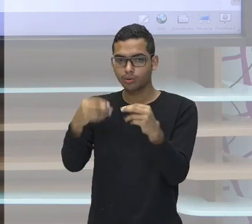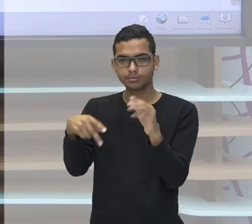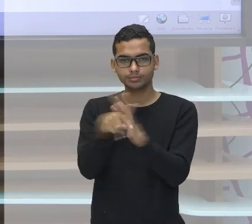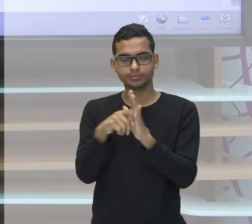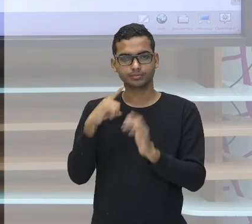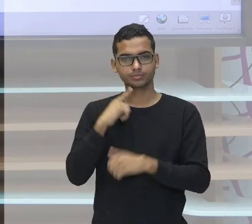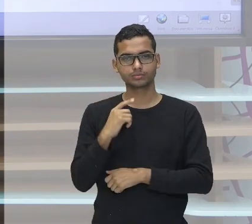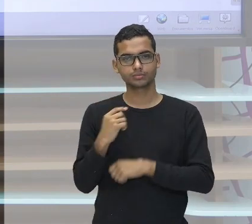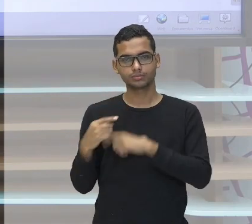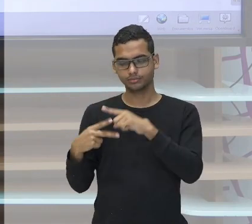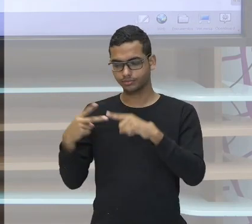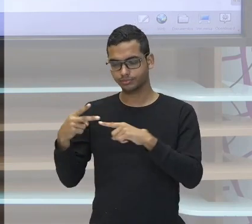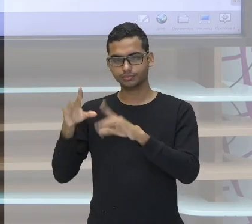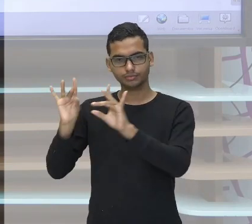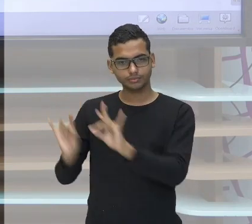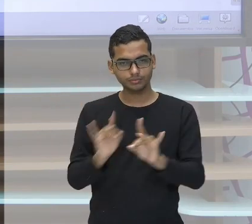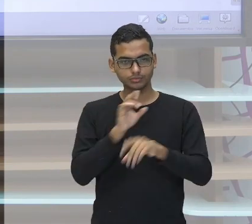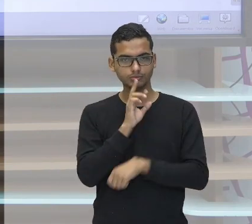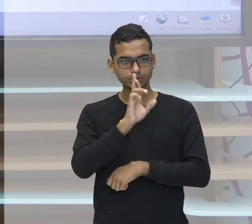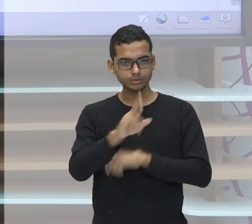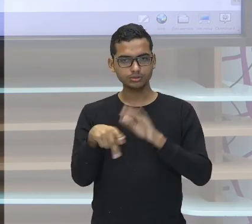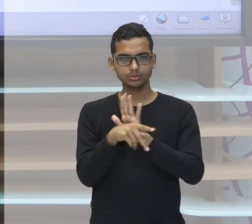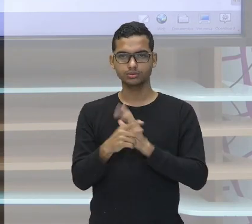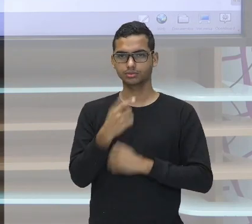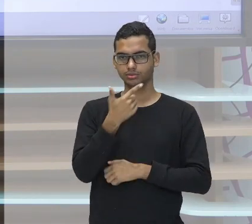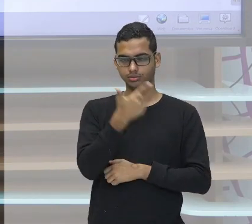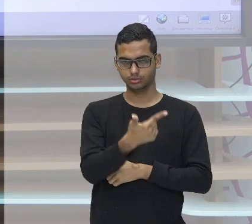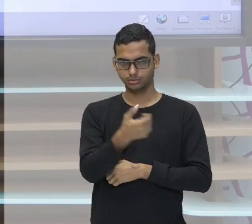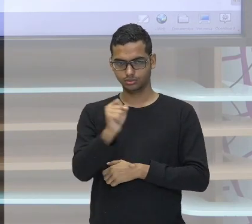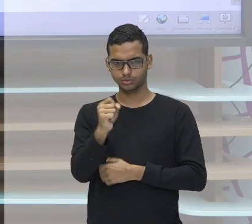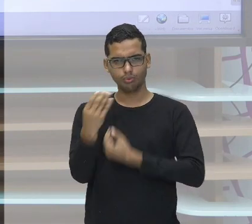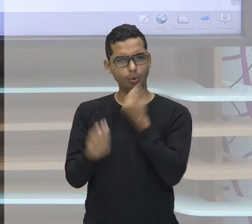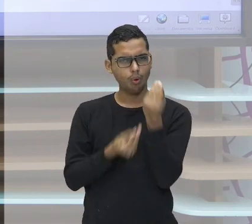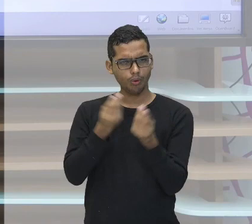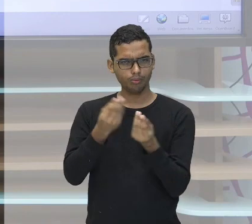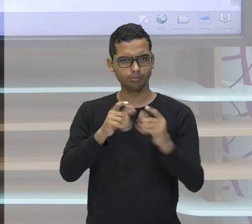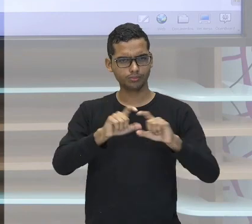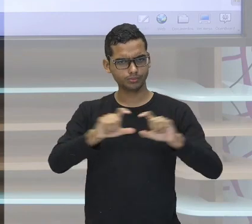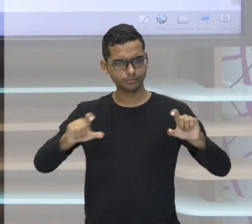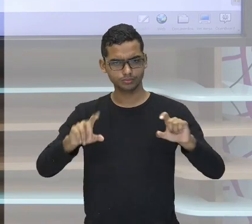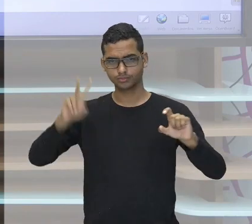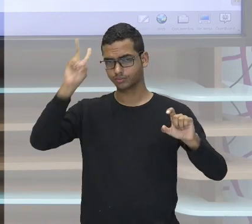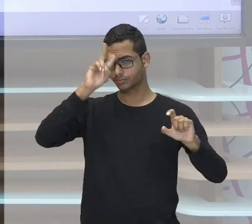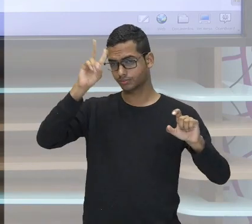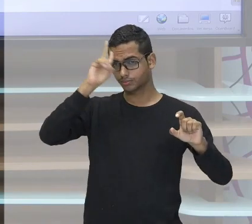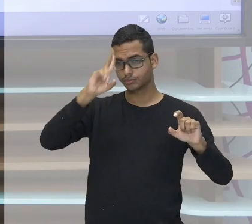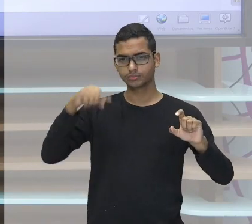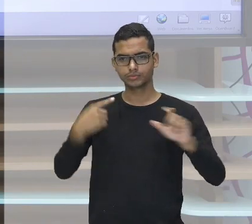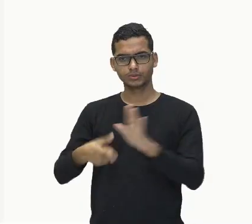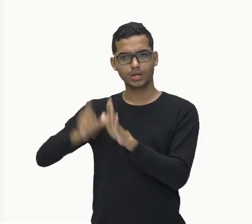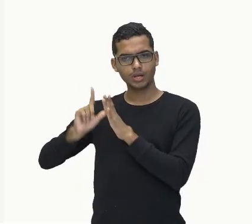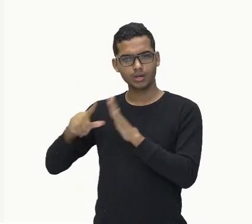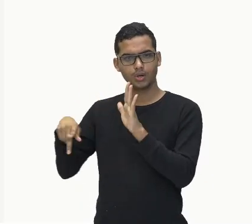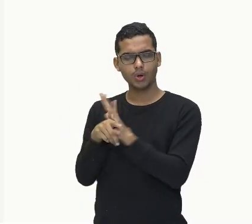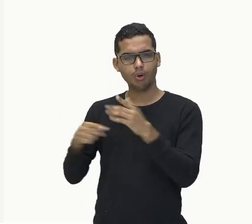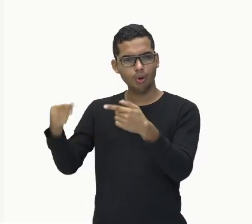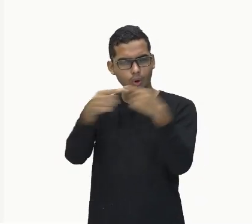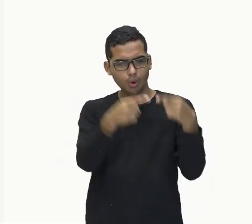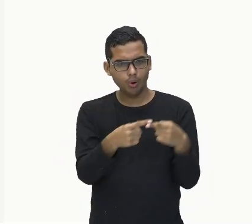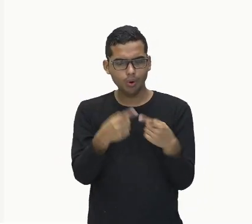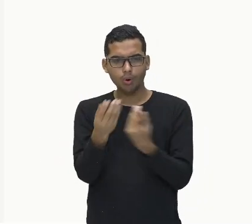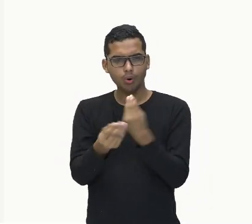elementos e o que o resultado vai dar 28. Como é que a gente faz isso? Vamos lembrar aqui como que a gente calcula a combinação.